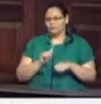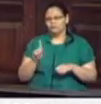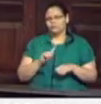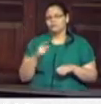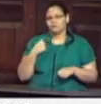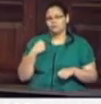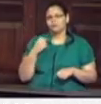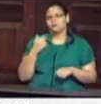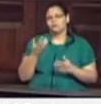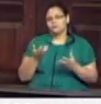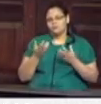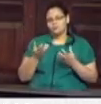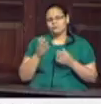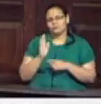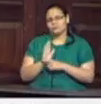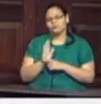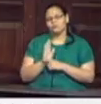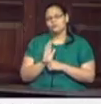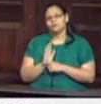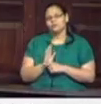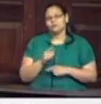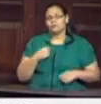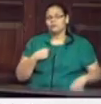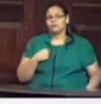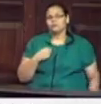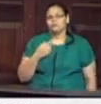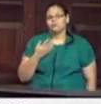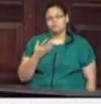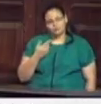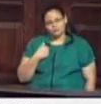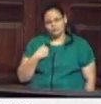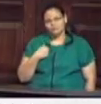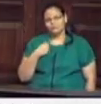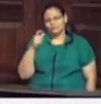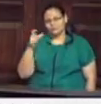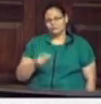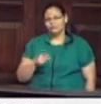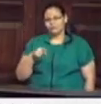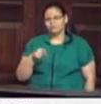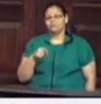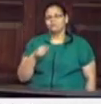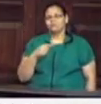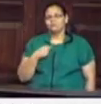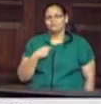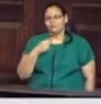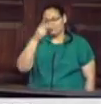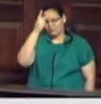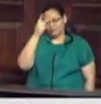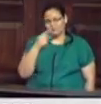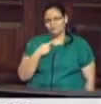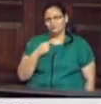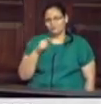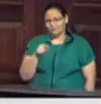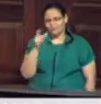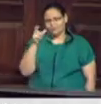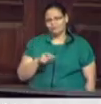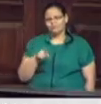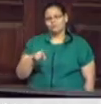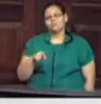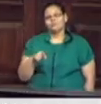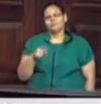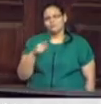minha solidariedade e meu apreço pessoal por Vossa Excelência como parlamentar e como figura humana. Obrigado, deputado Valdec.